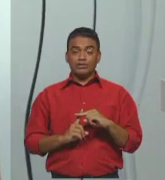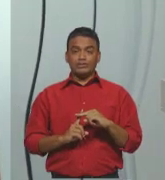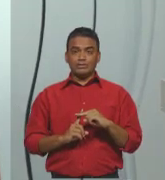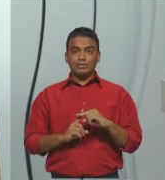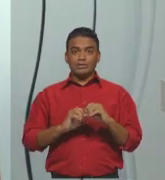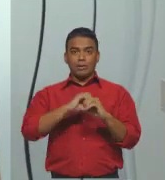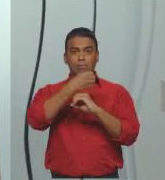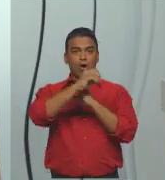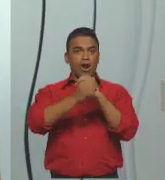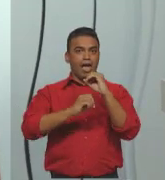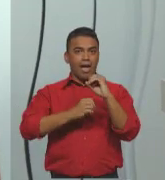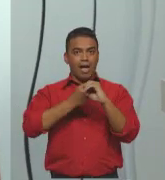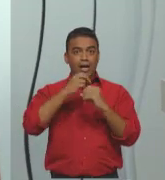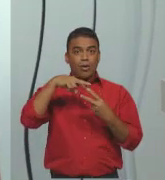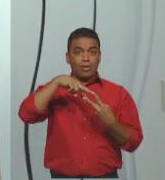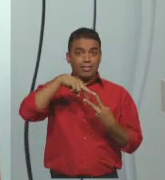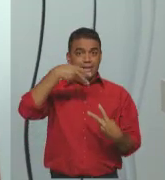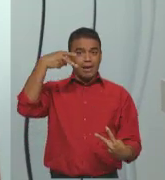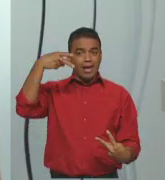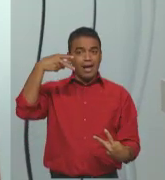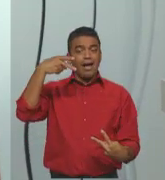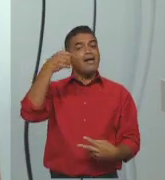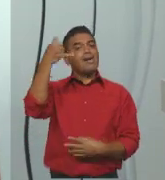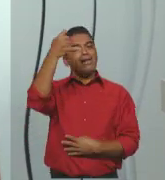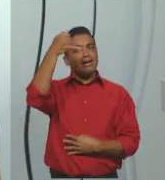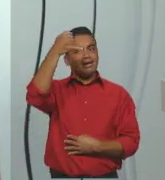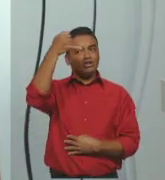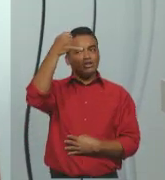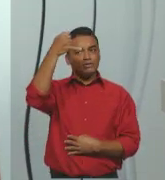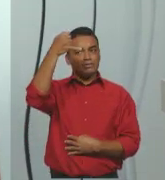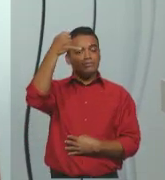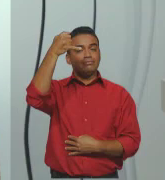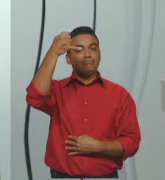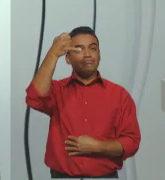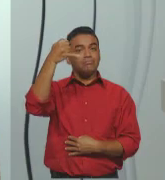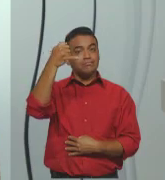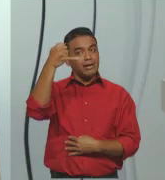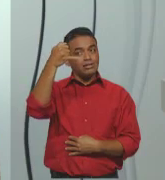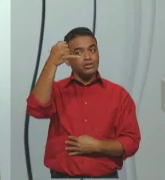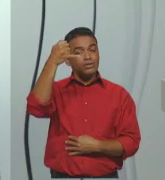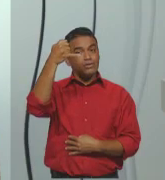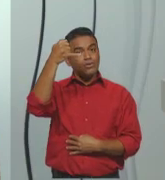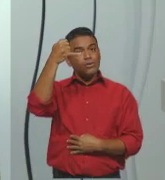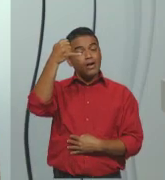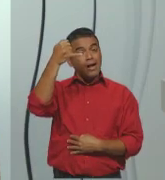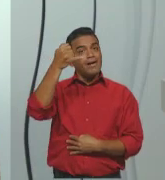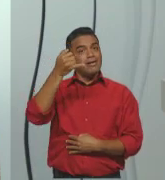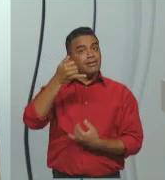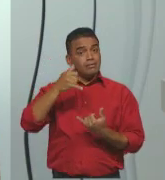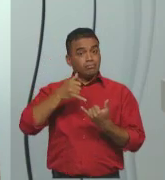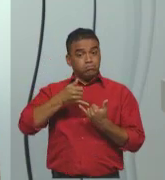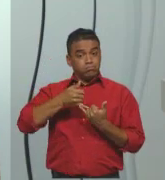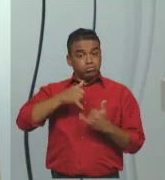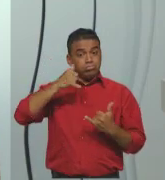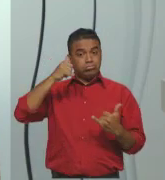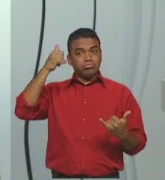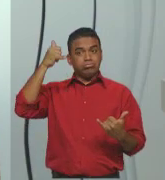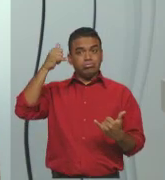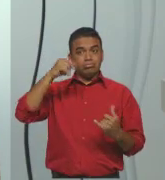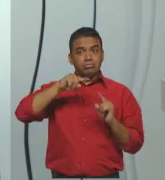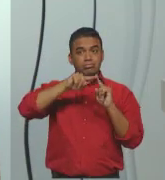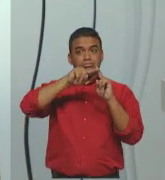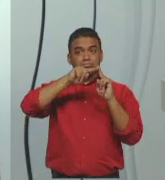carregada negativamente. Então, elas são colocadas todas aqui. A partir do momento que eu ligo essa corrente elétrica, essa corrente